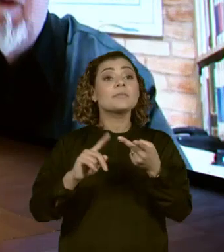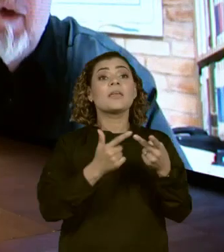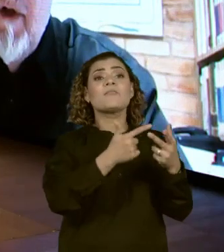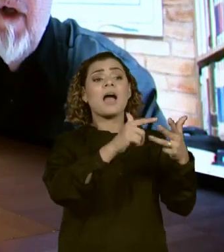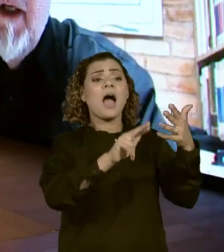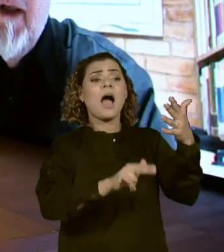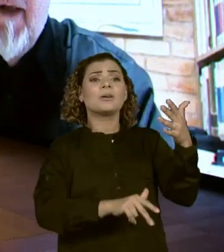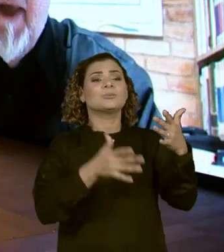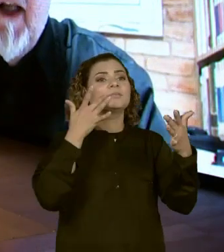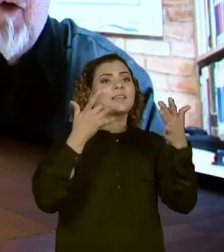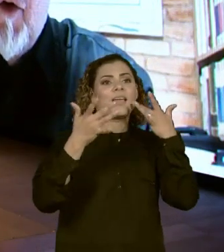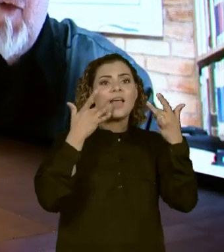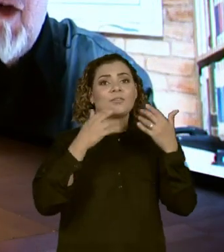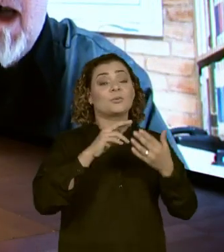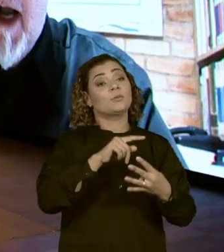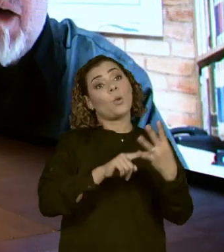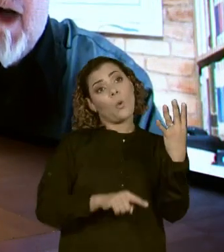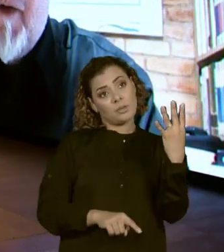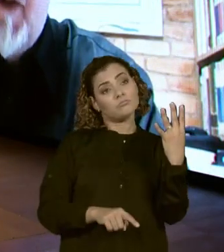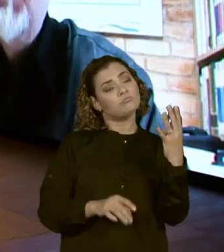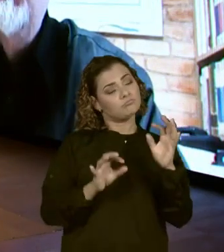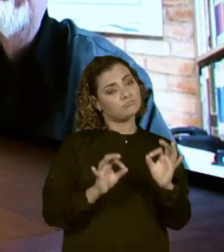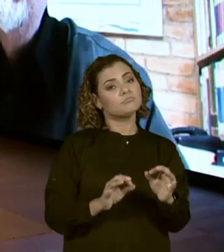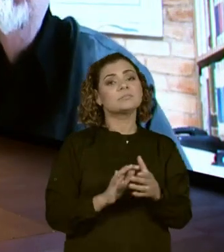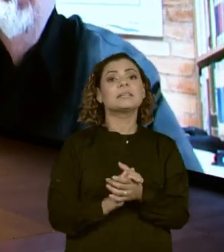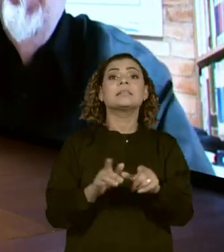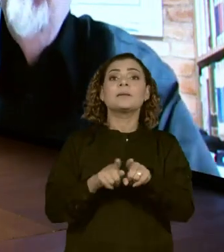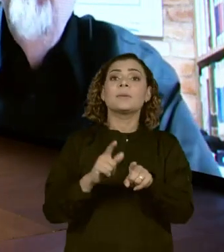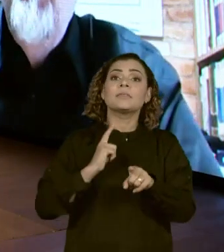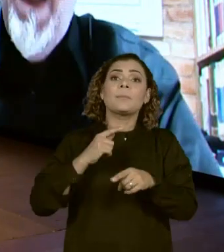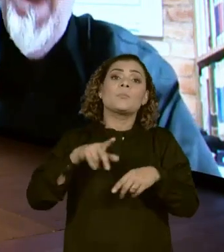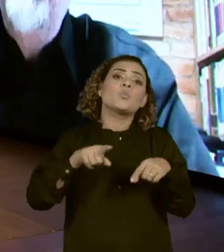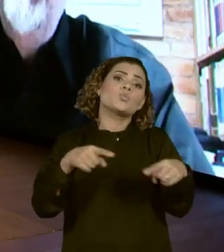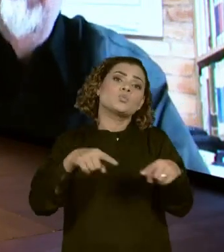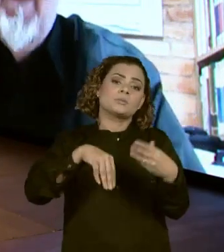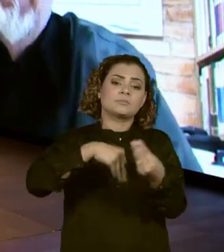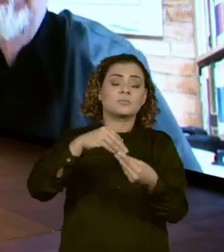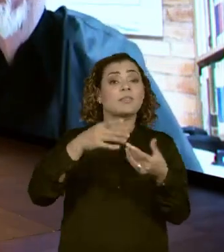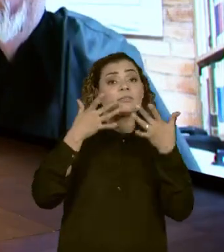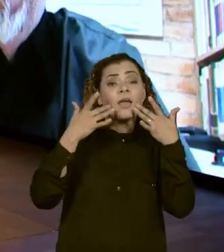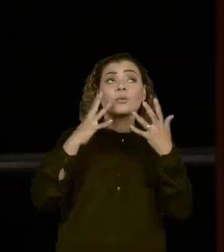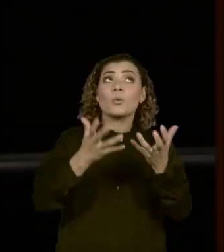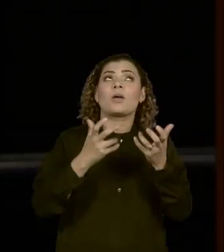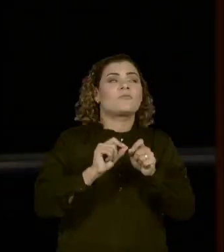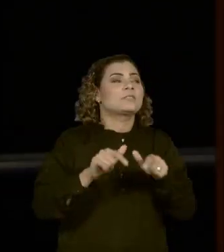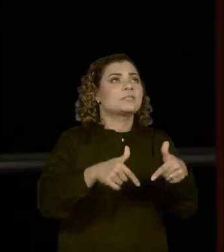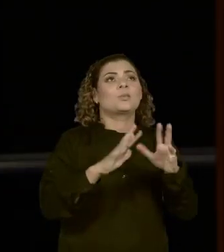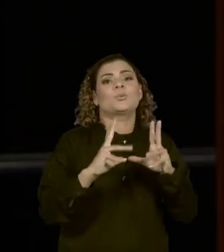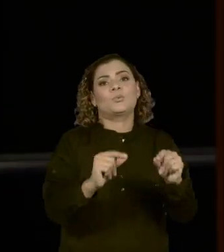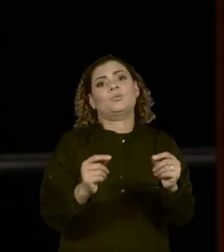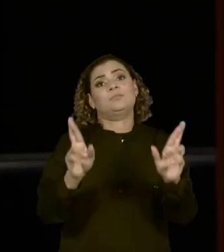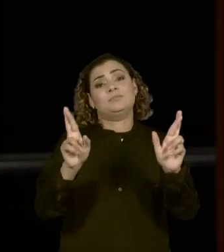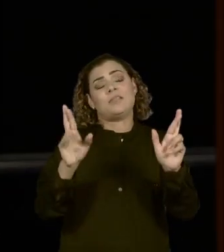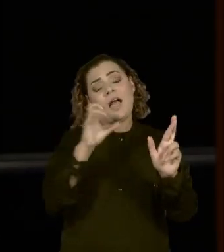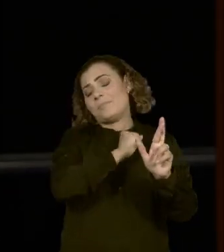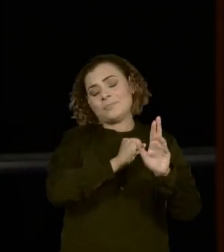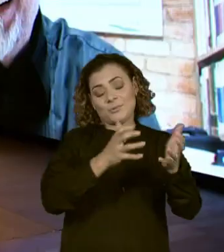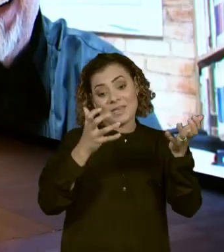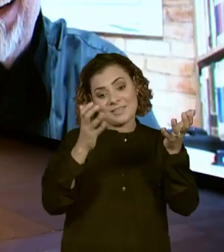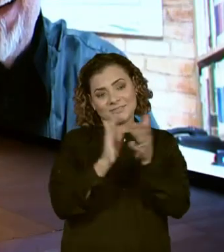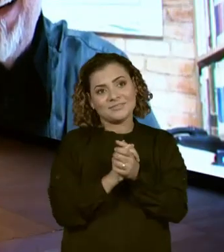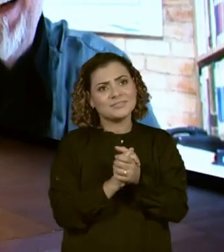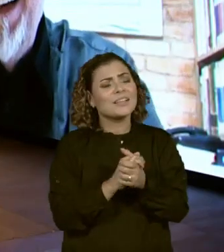pandemia acabar, eu tenho um espetáculo de dança com Mariana Muniz e Luiz Arrieta, que nós já estamos começando a fazer. E eu tenho